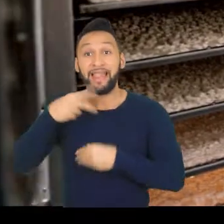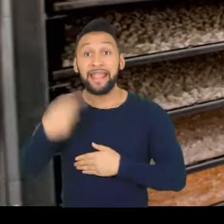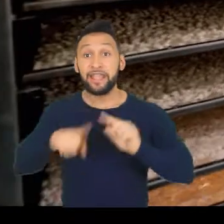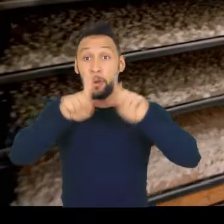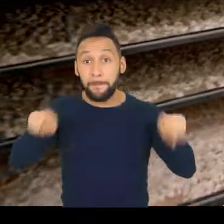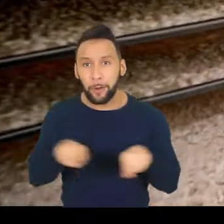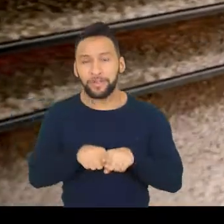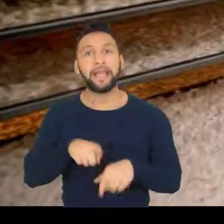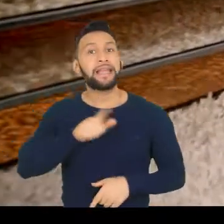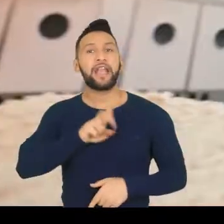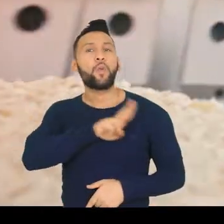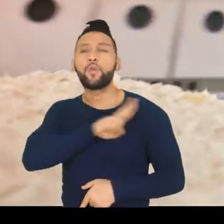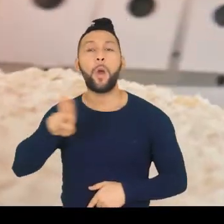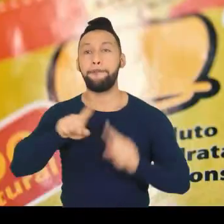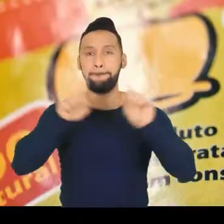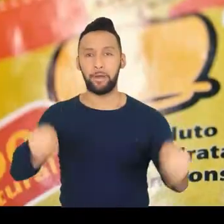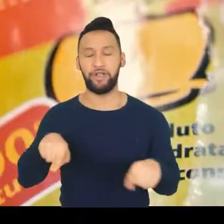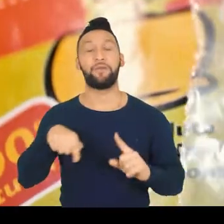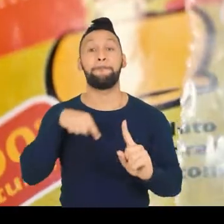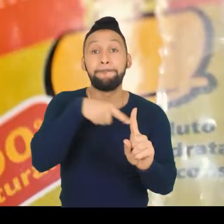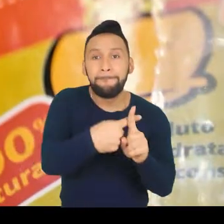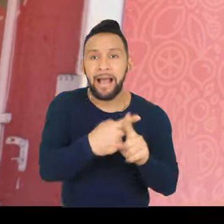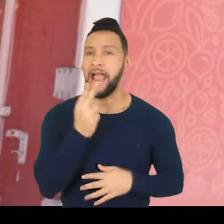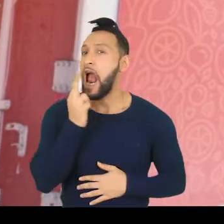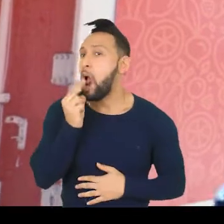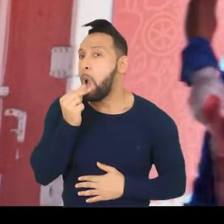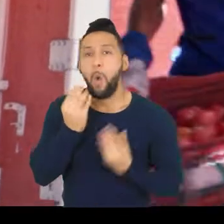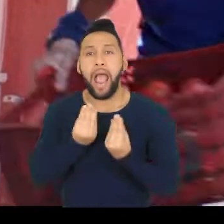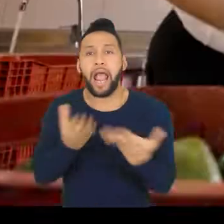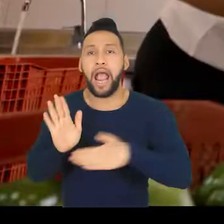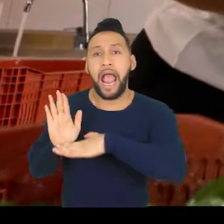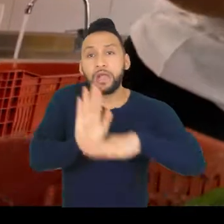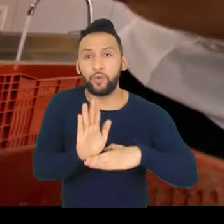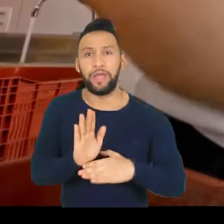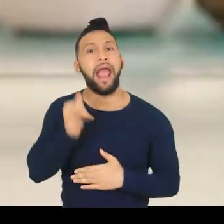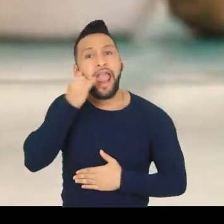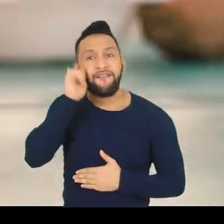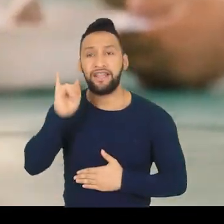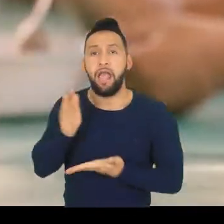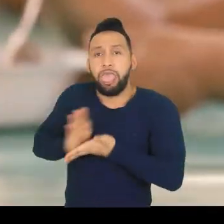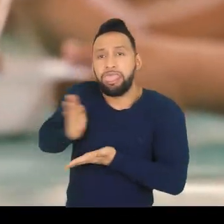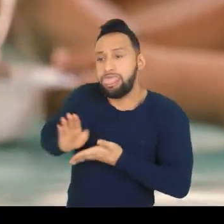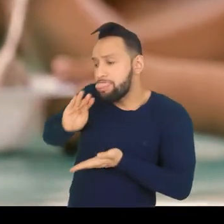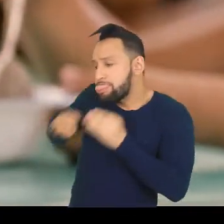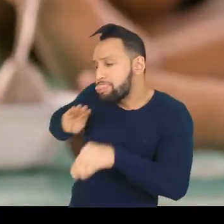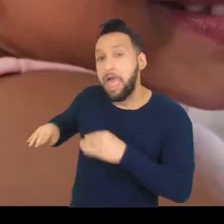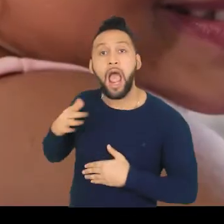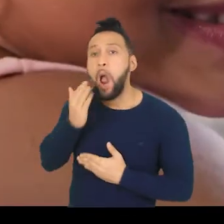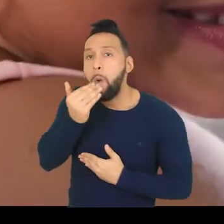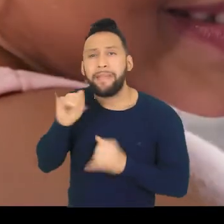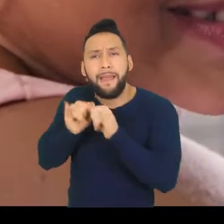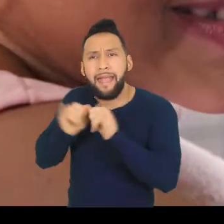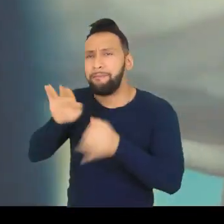programa Mais Infância Ceará é o programa Mais Nutrição, que combate o desperdício de alimentos e promove a